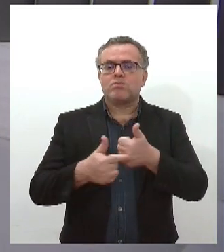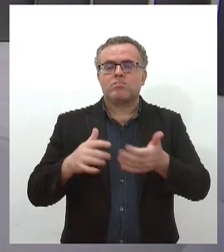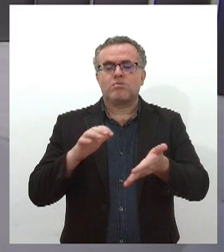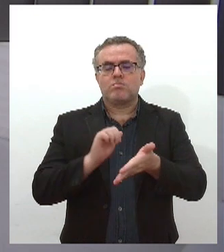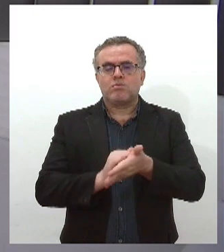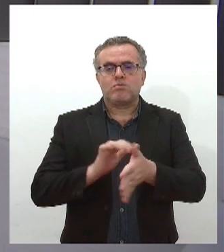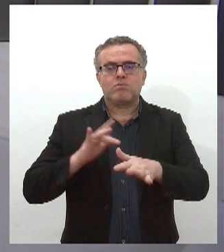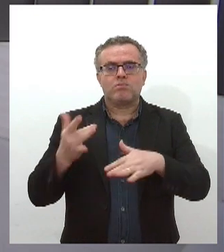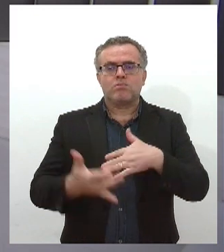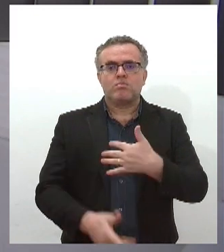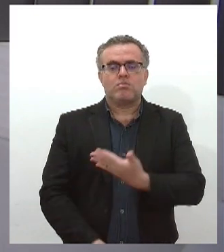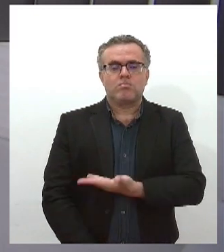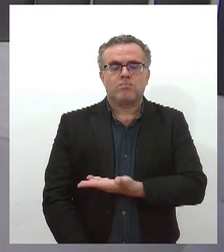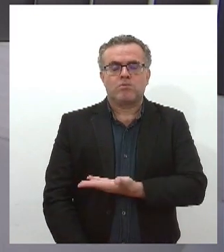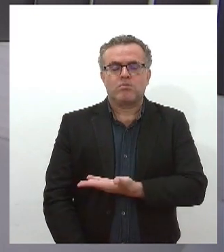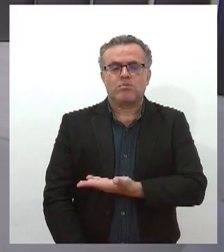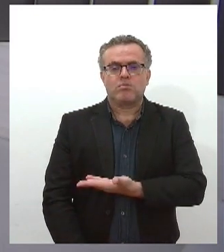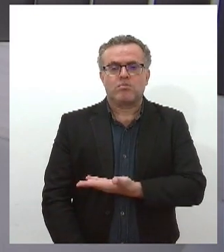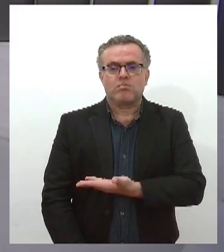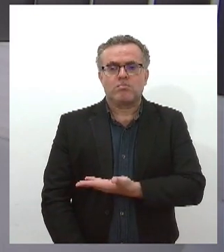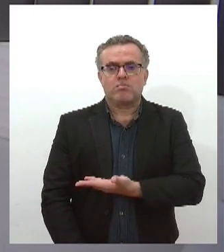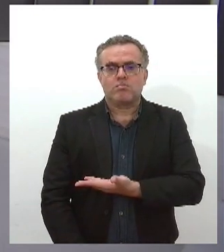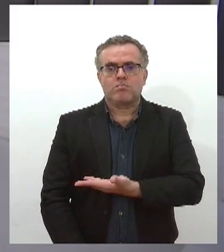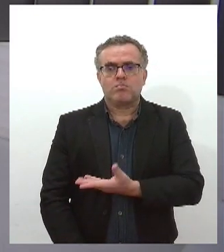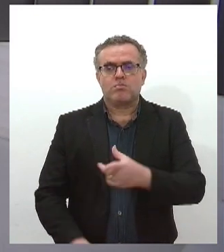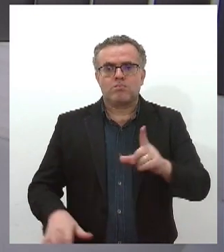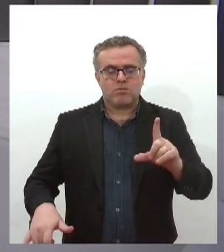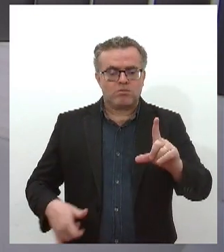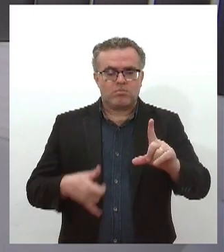@TVALESE5.2, no Twitter, @TVALESE, e no QR Code aqui na